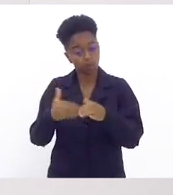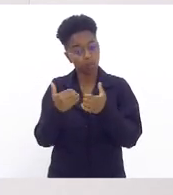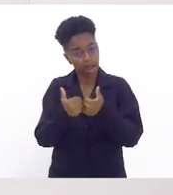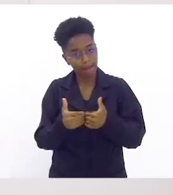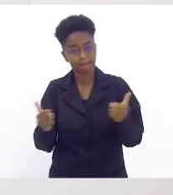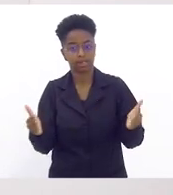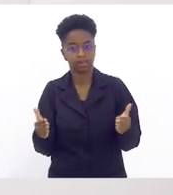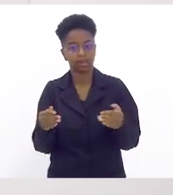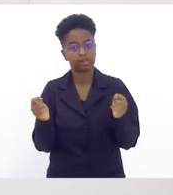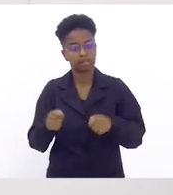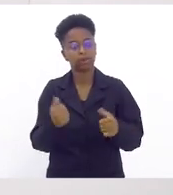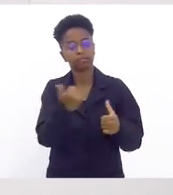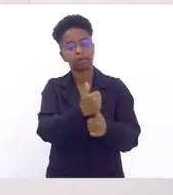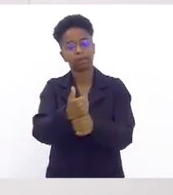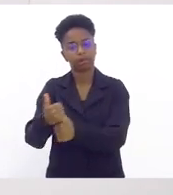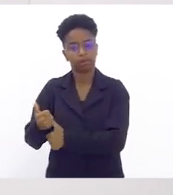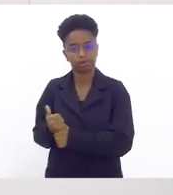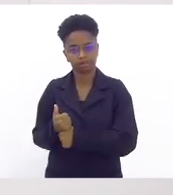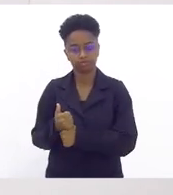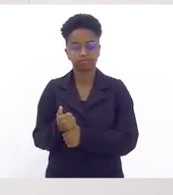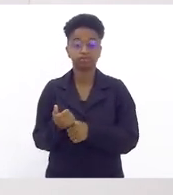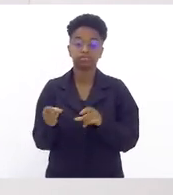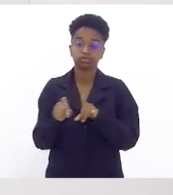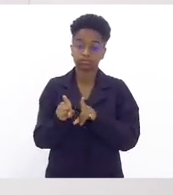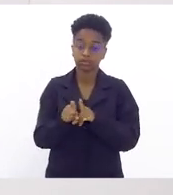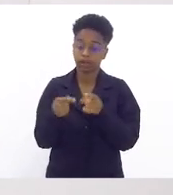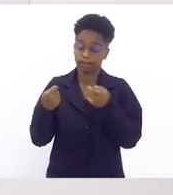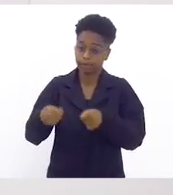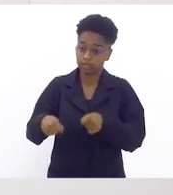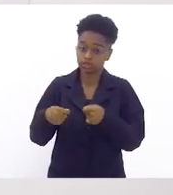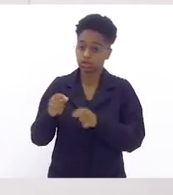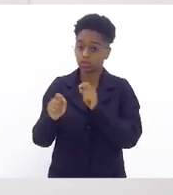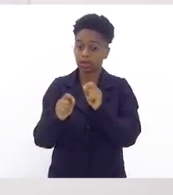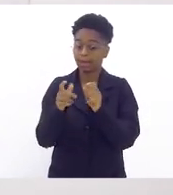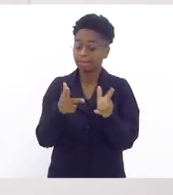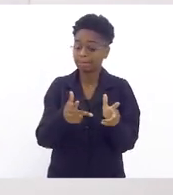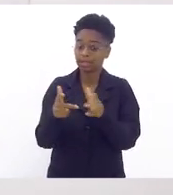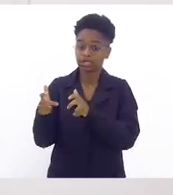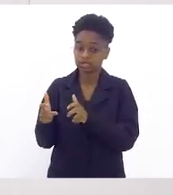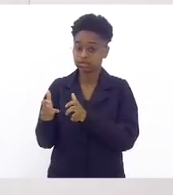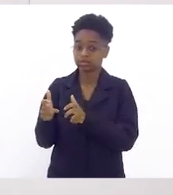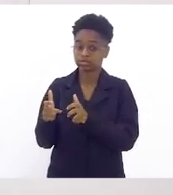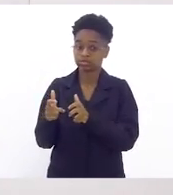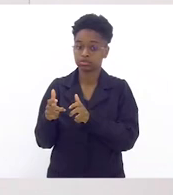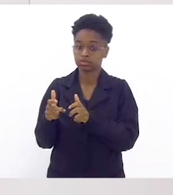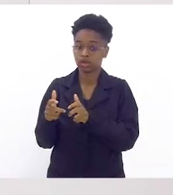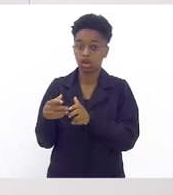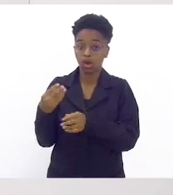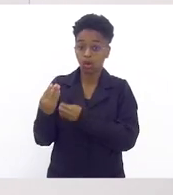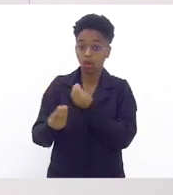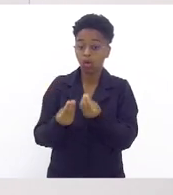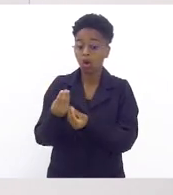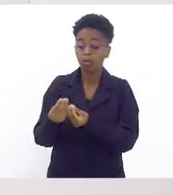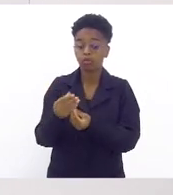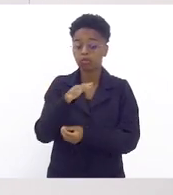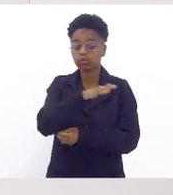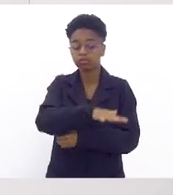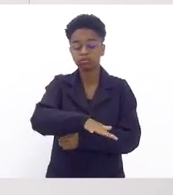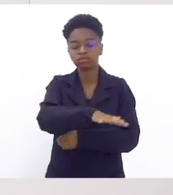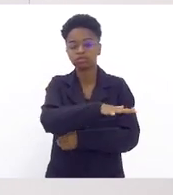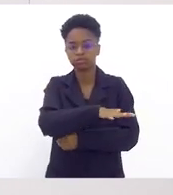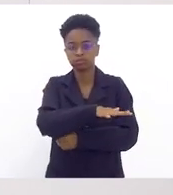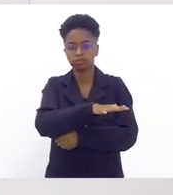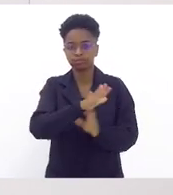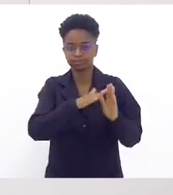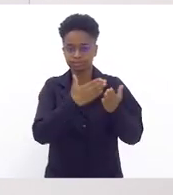para suprir tudo isso a necessidade também se verifique-os o estado das instituições elas